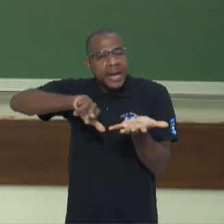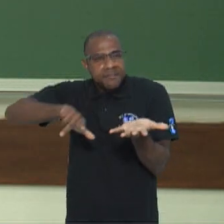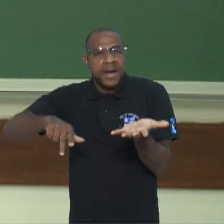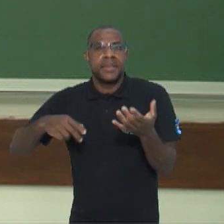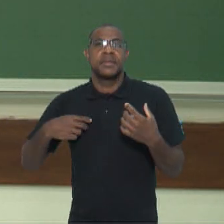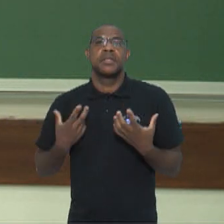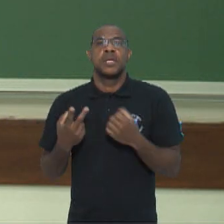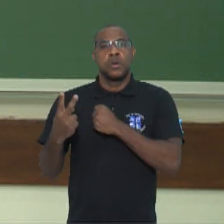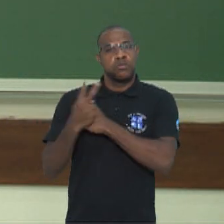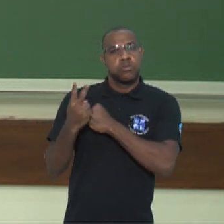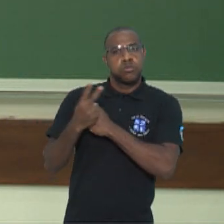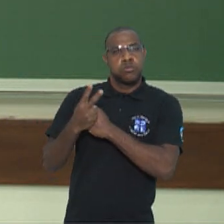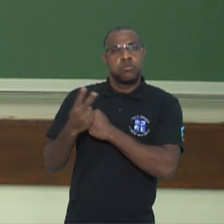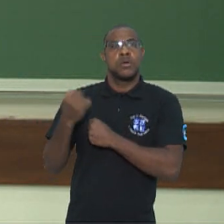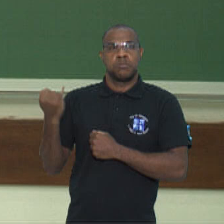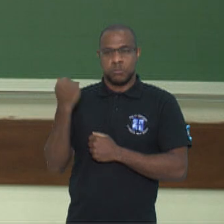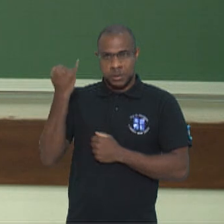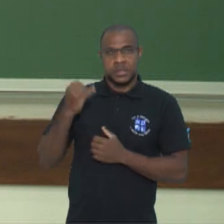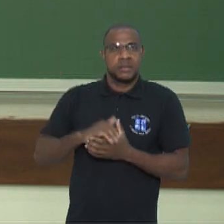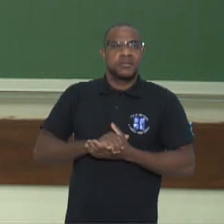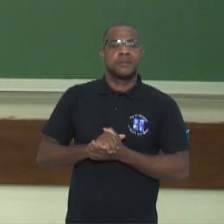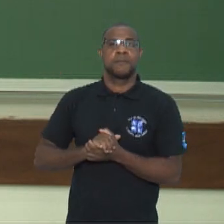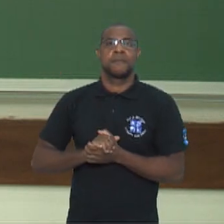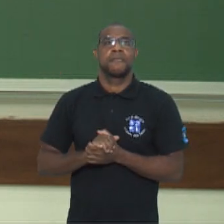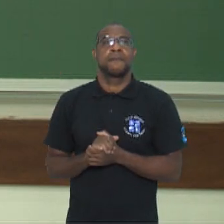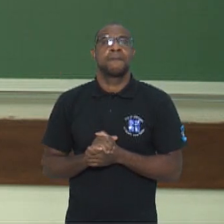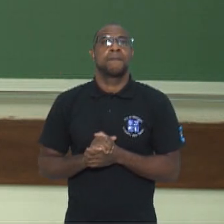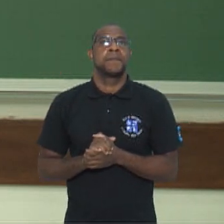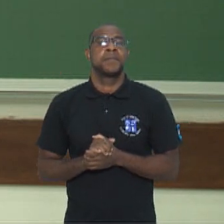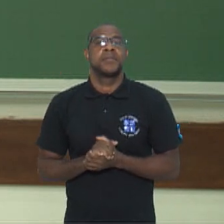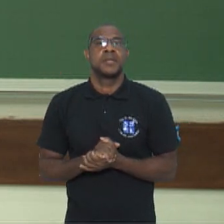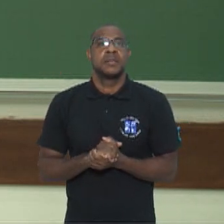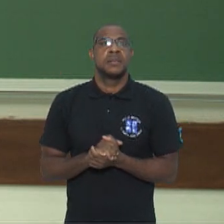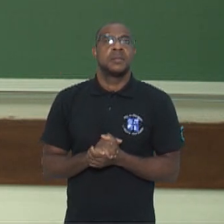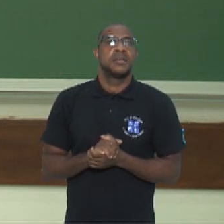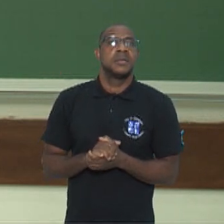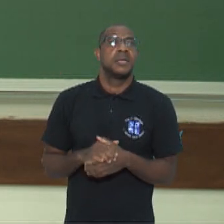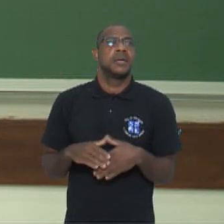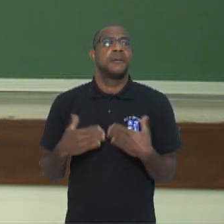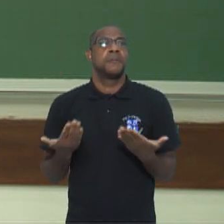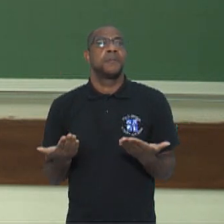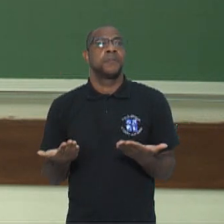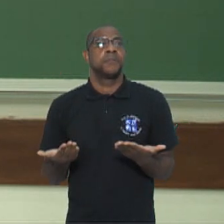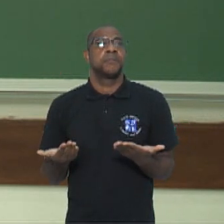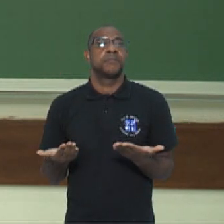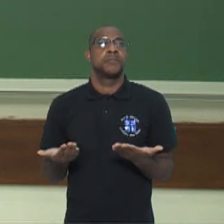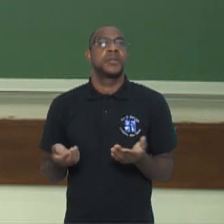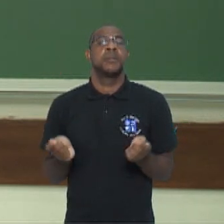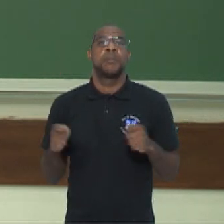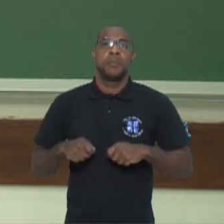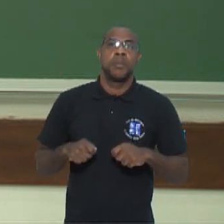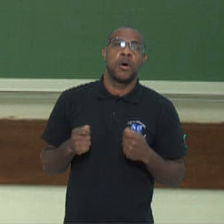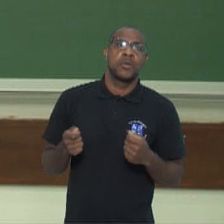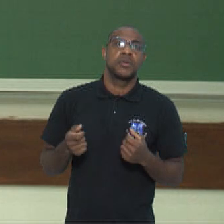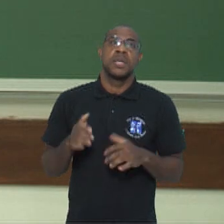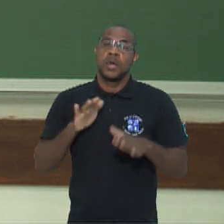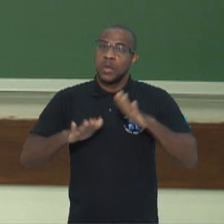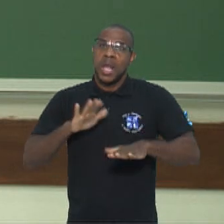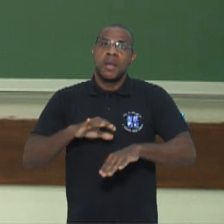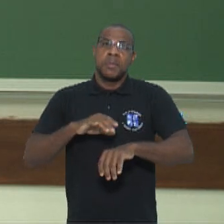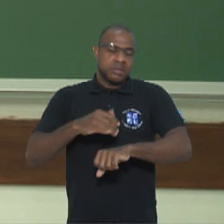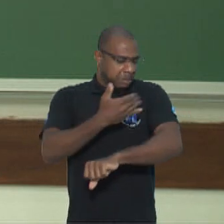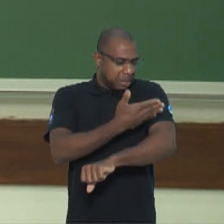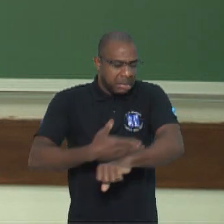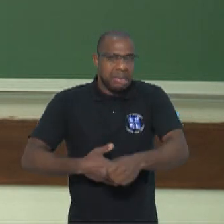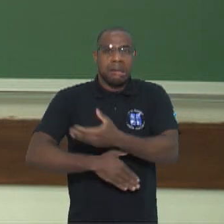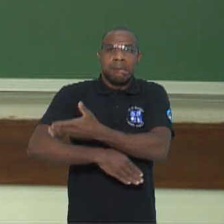invés de ser uma prática que te ajude, te proporcione saúde, enfim, ele pode inclusive te machucar, então você precisa